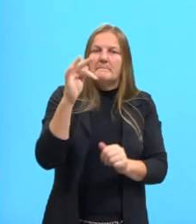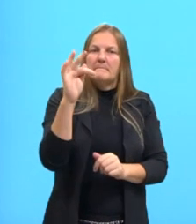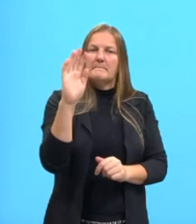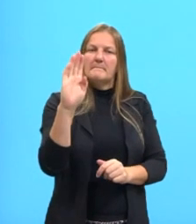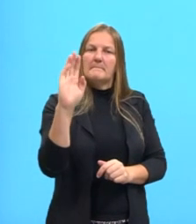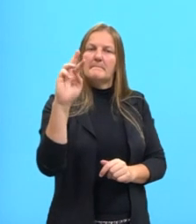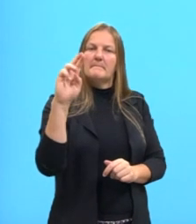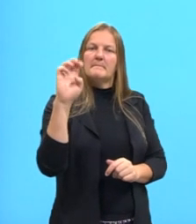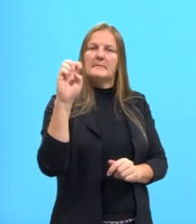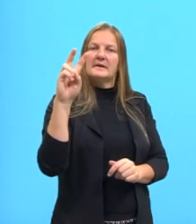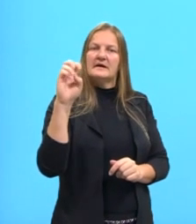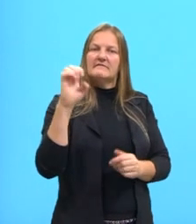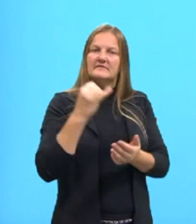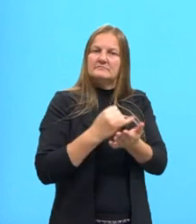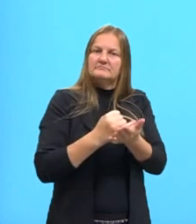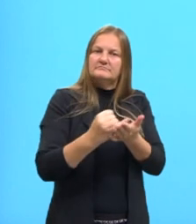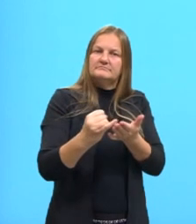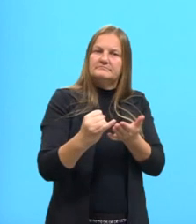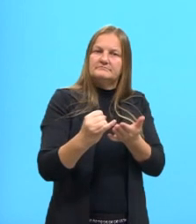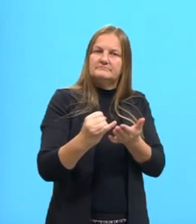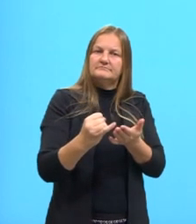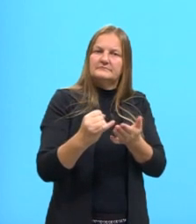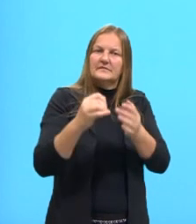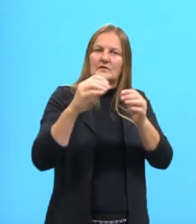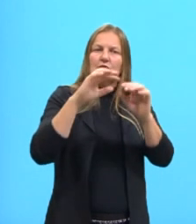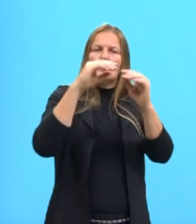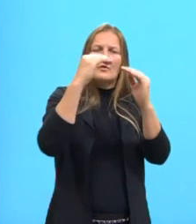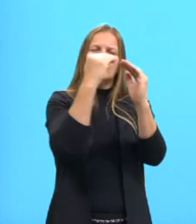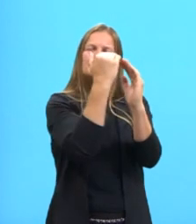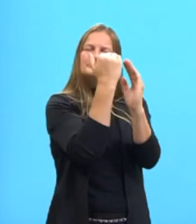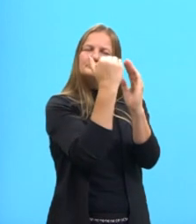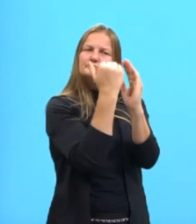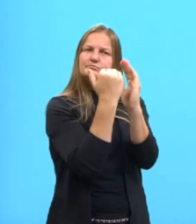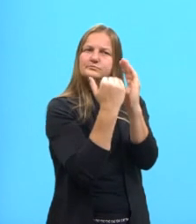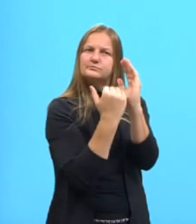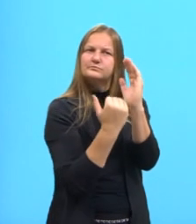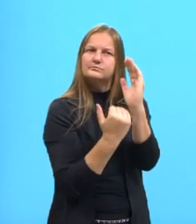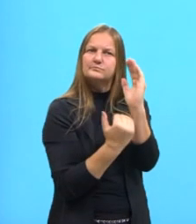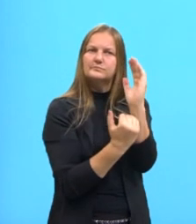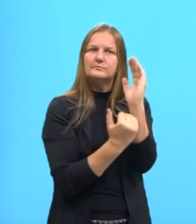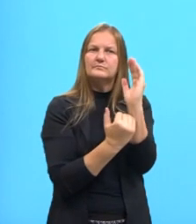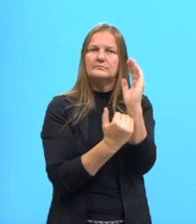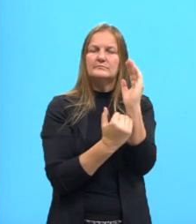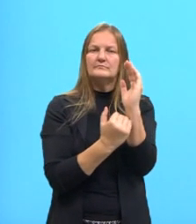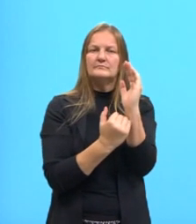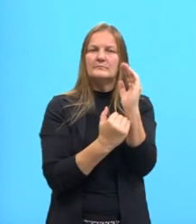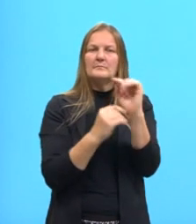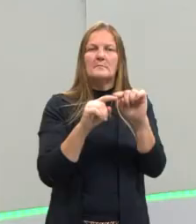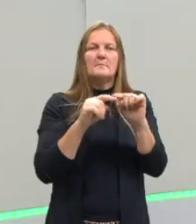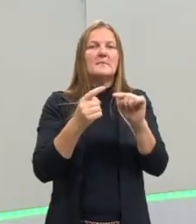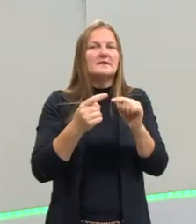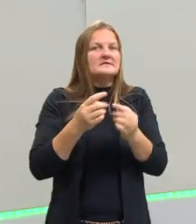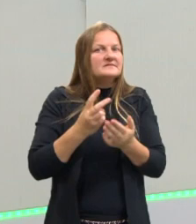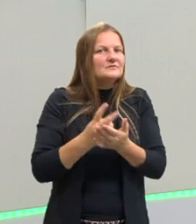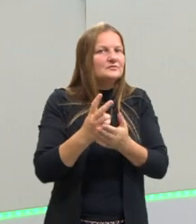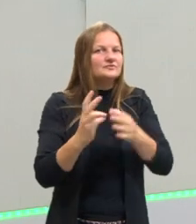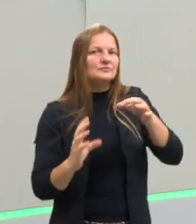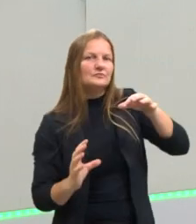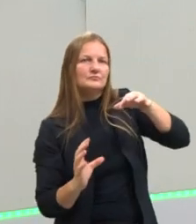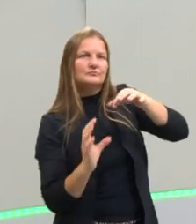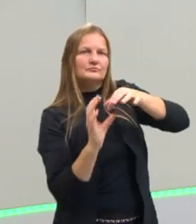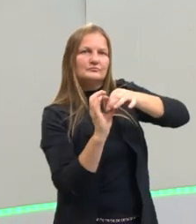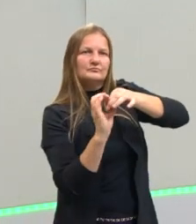eu tô terminando a minha introdução eu tô fazendo o encerramento breve mas eu tô dando continuidade